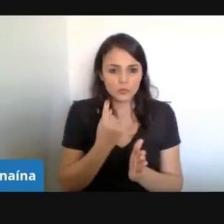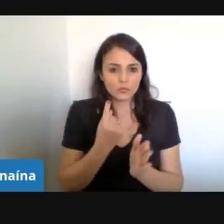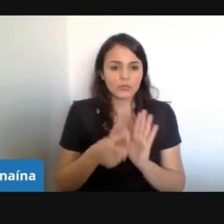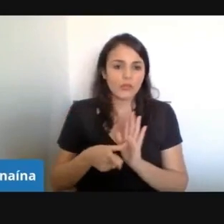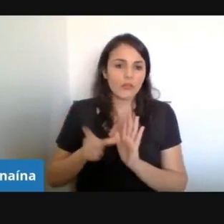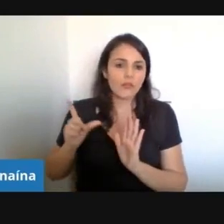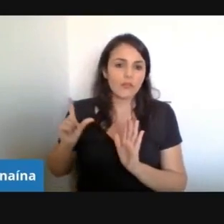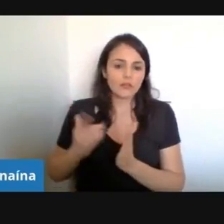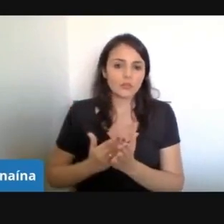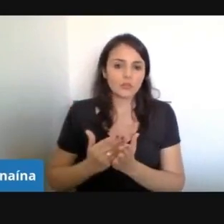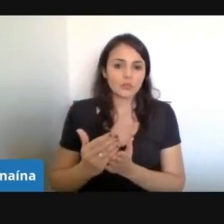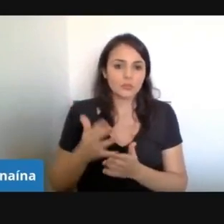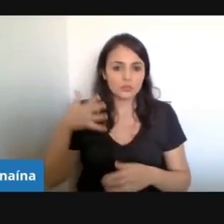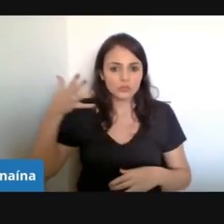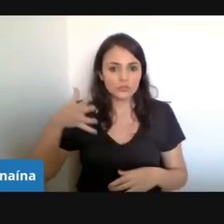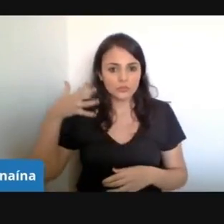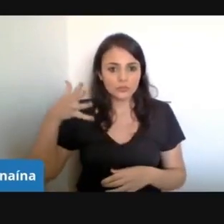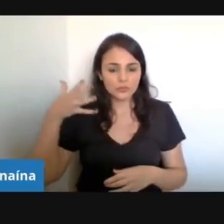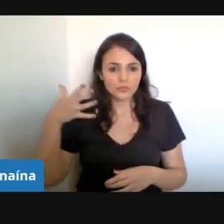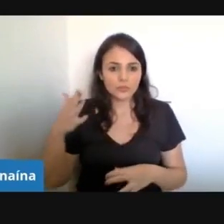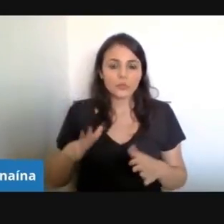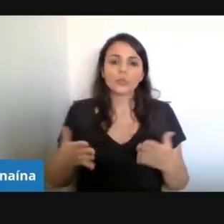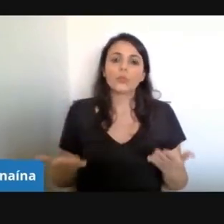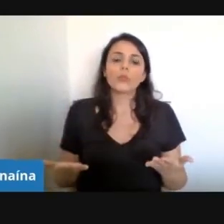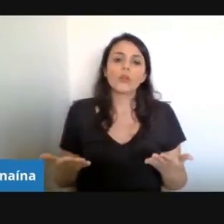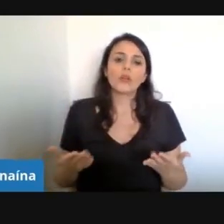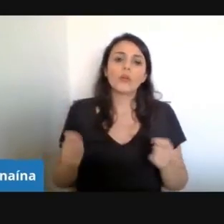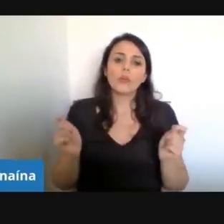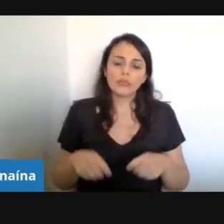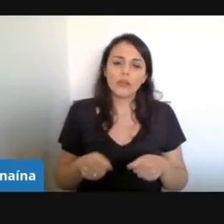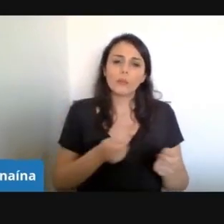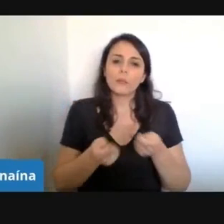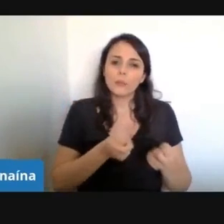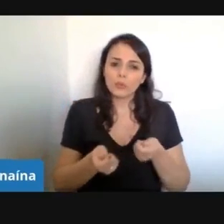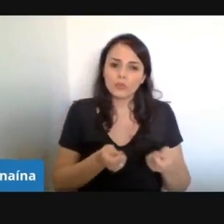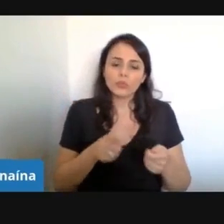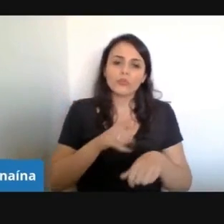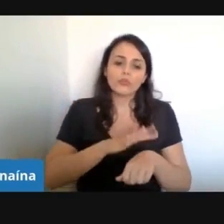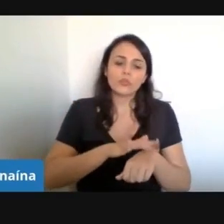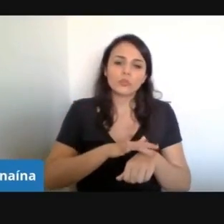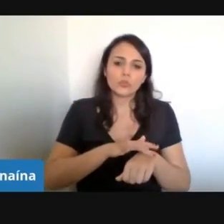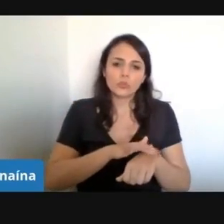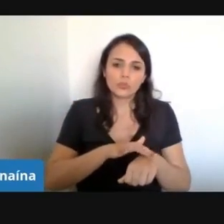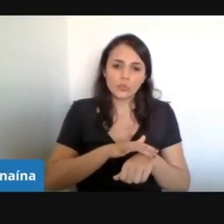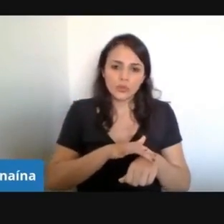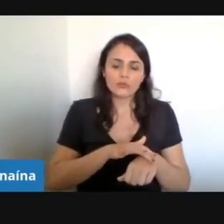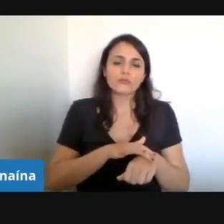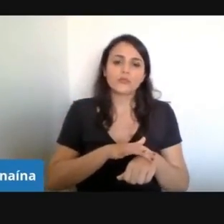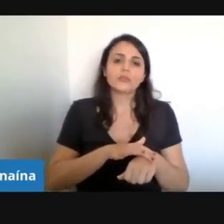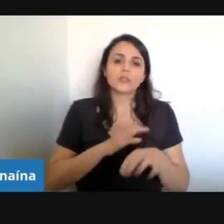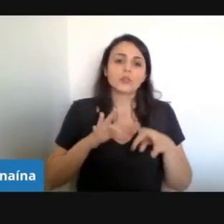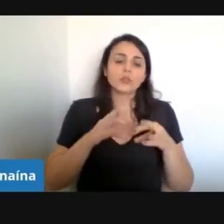pergunta, né, que me foi feita, qual seria um combate efetivo aí às doenças crônicas no contexto brasileiro para